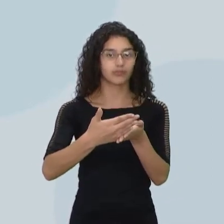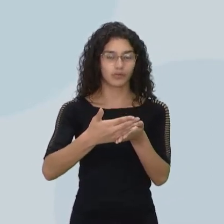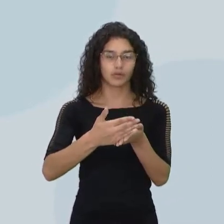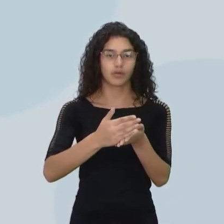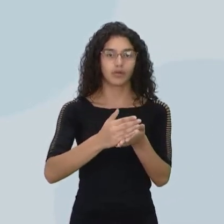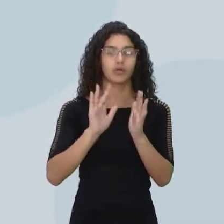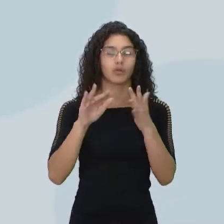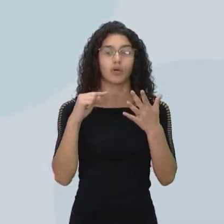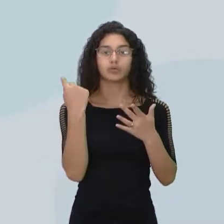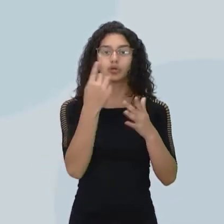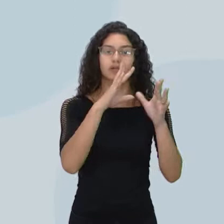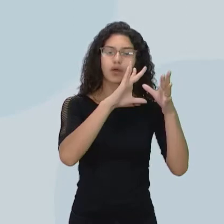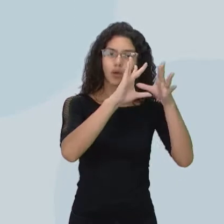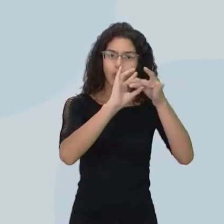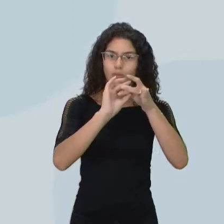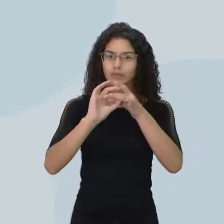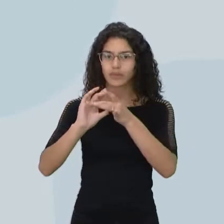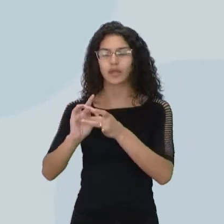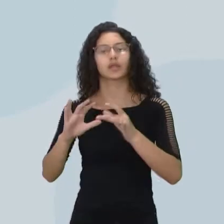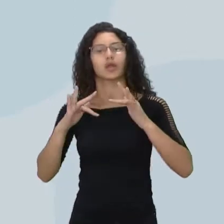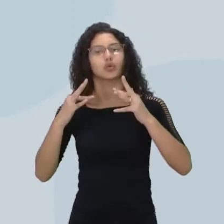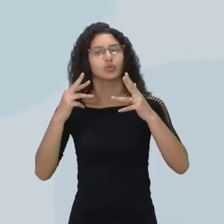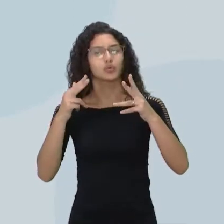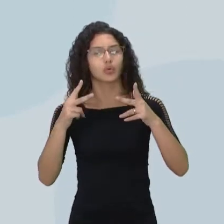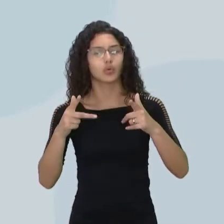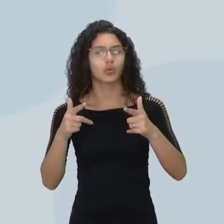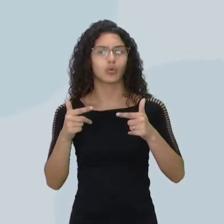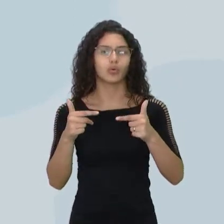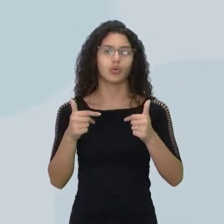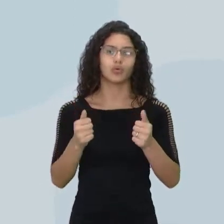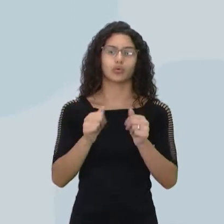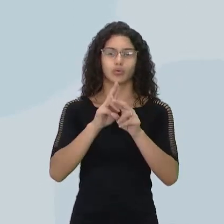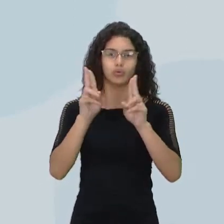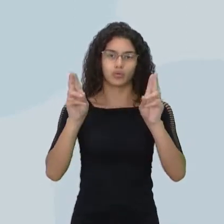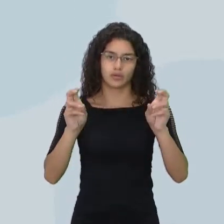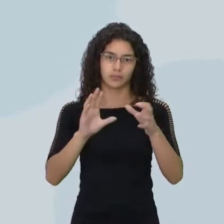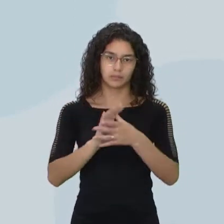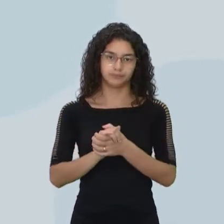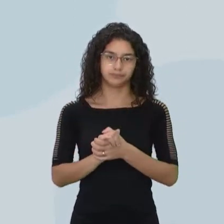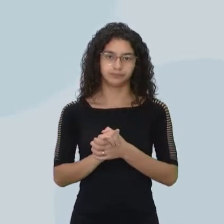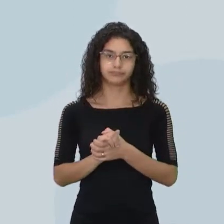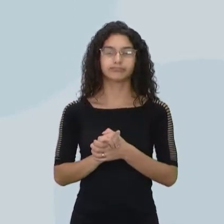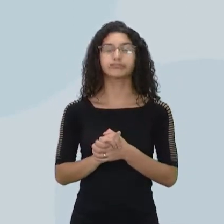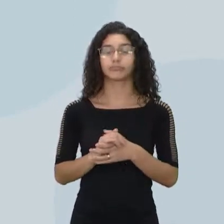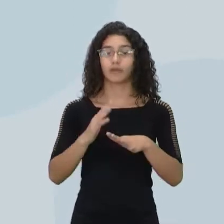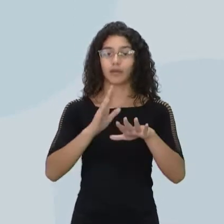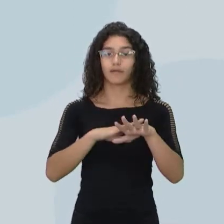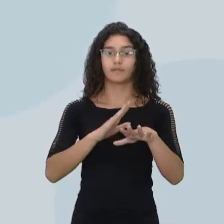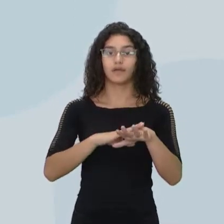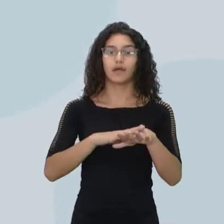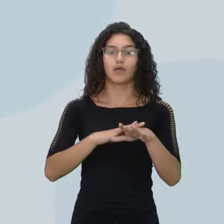gente contextualiza, conceitua, a gente faz, então, essa